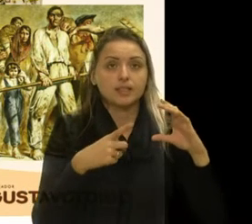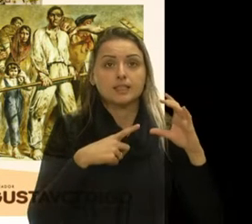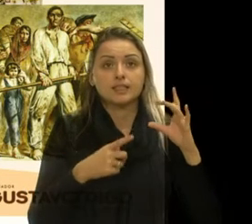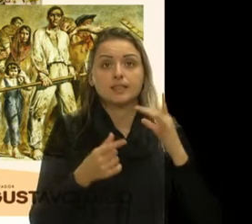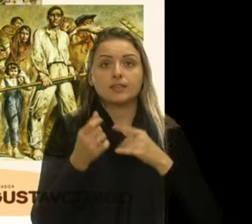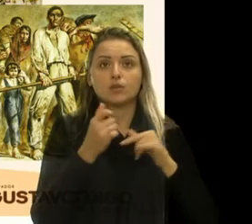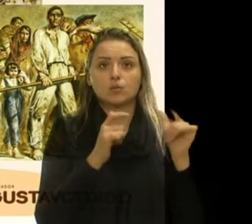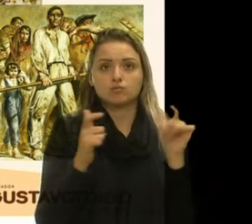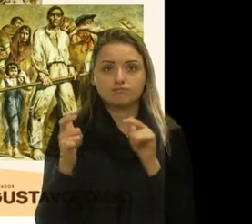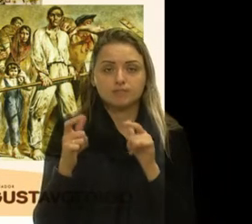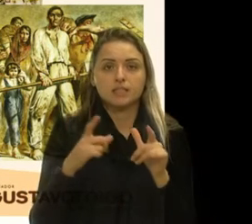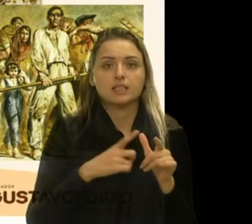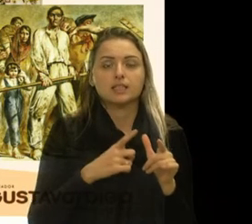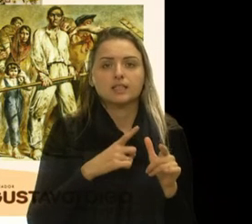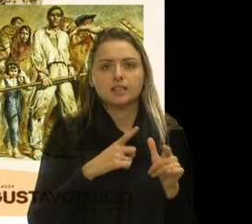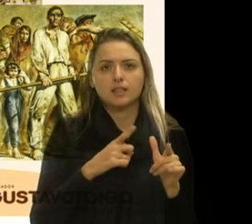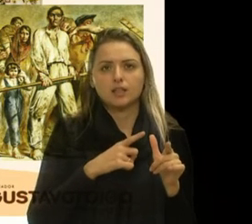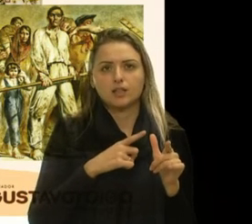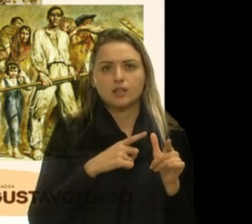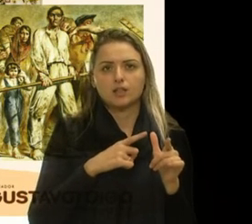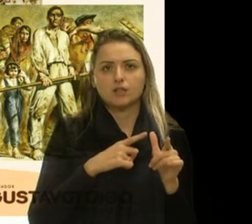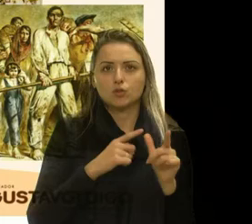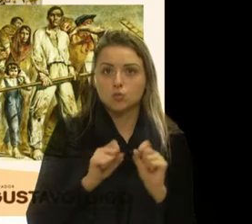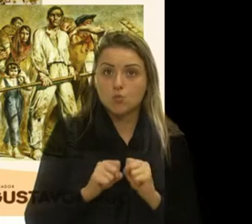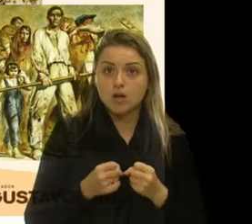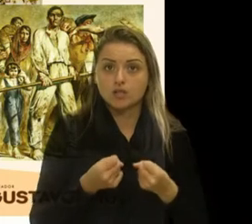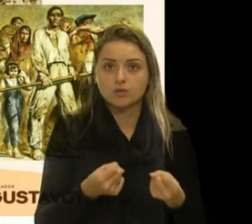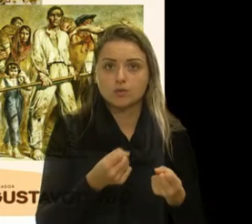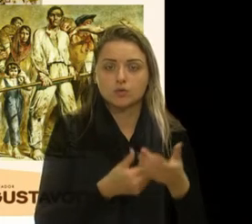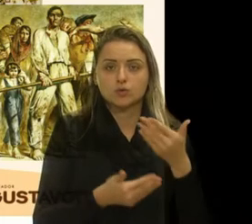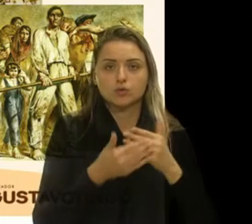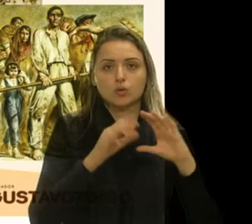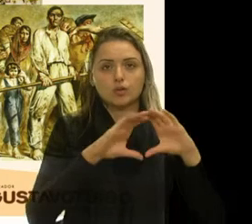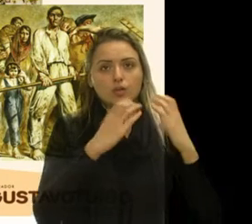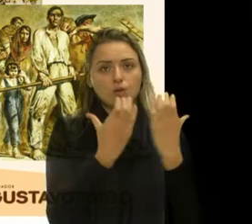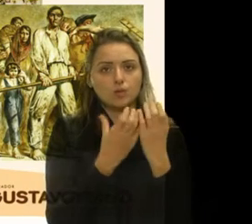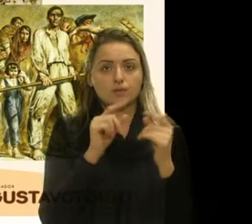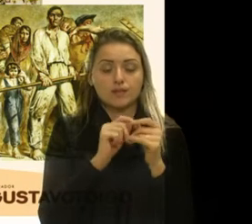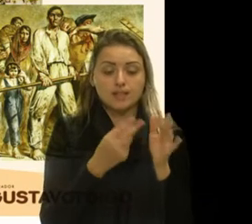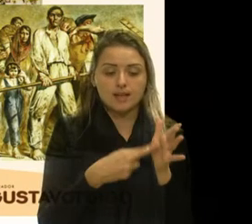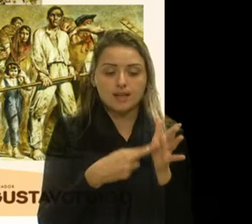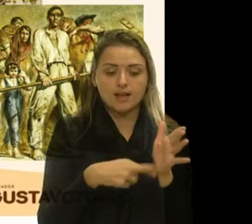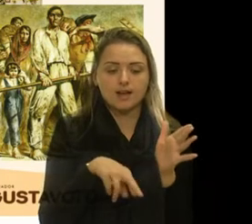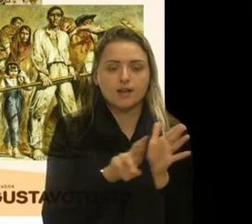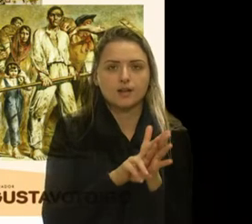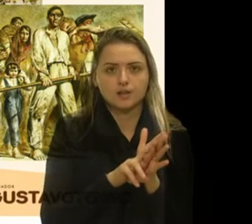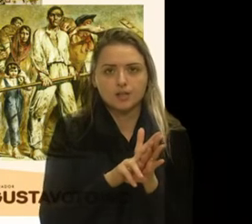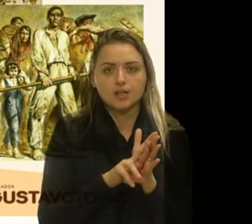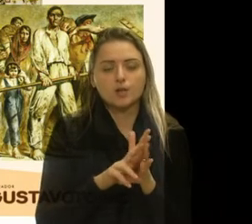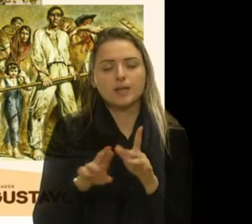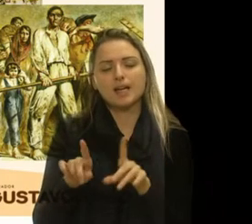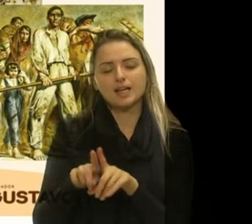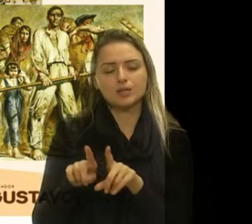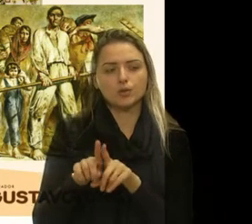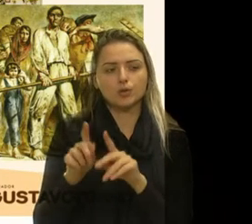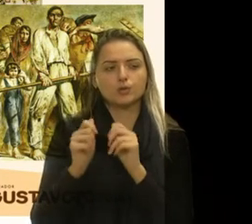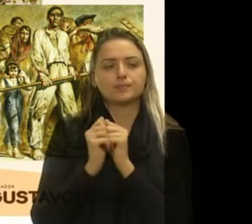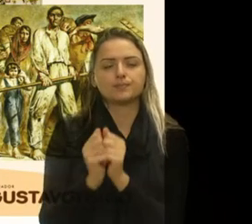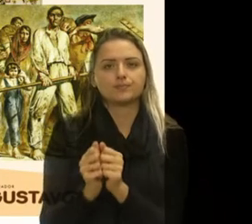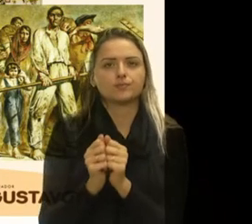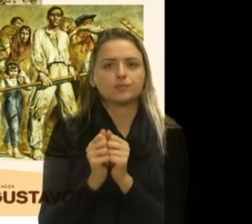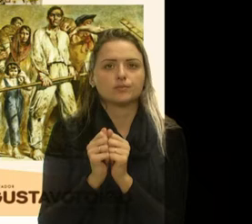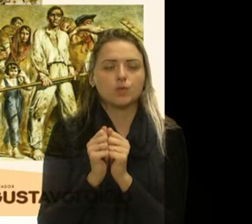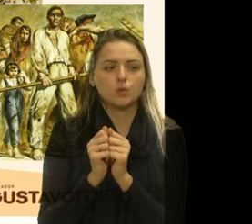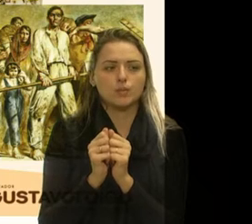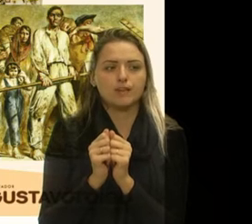parte e nós tivemos um grande esforço da comunidade em fazer a sua restauração. Muitas pessoas se juntaram naquele momento